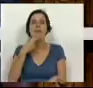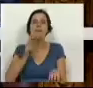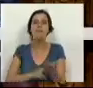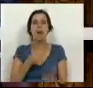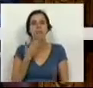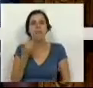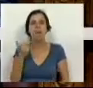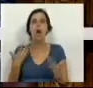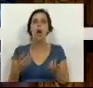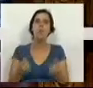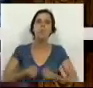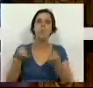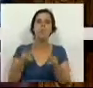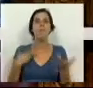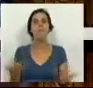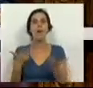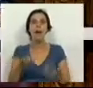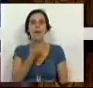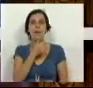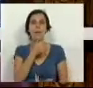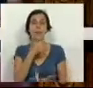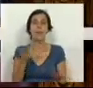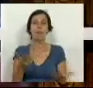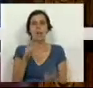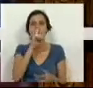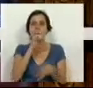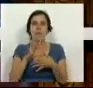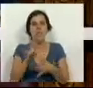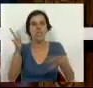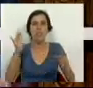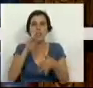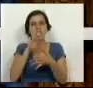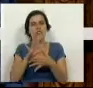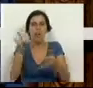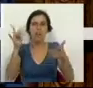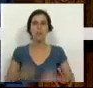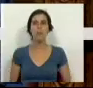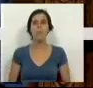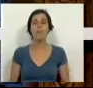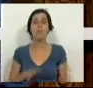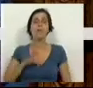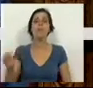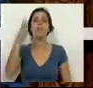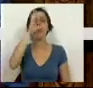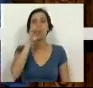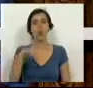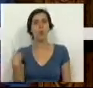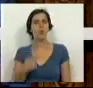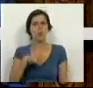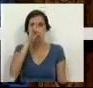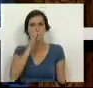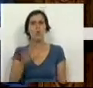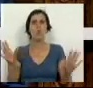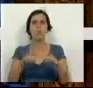verdade e agora não consegue sair deste registro. É uma chatice, é uma chatice. Ao Sr. Primeiro-Ministro, nós todos nos